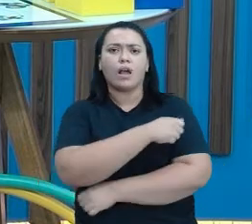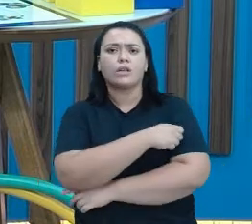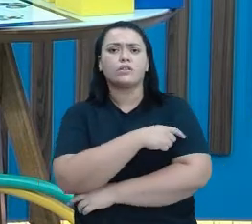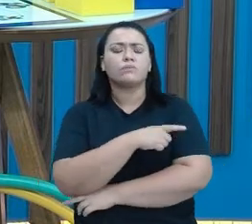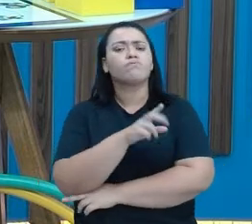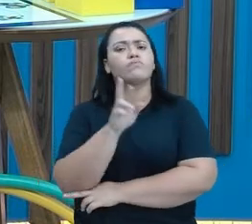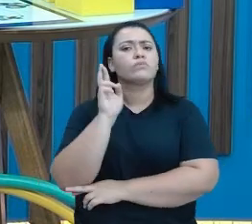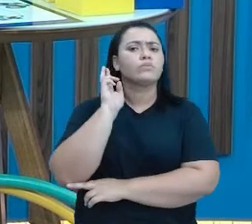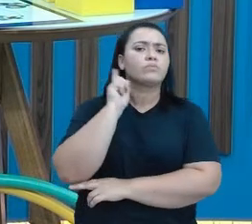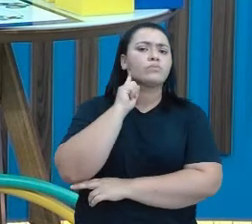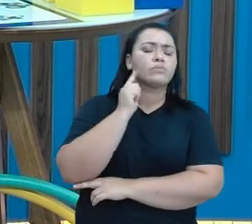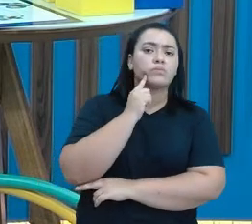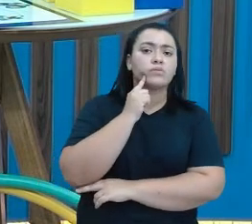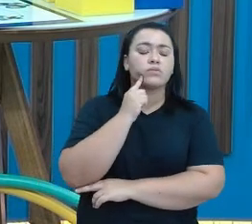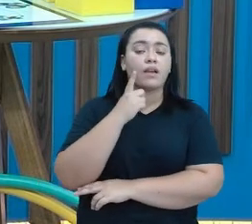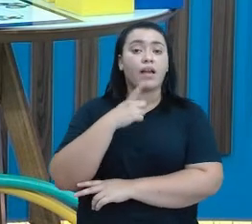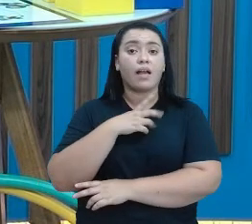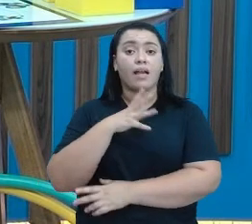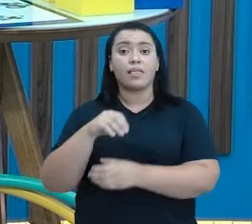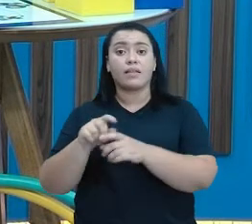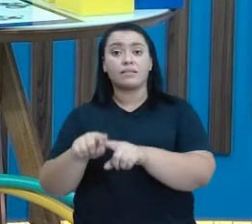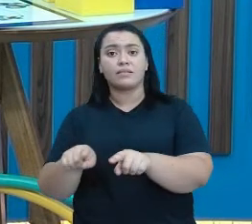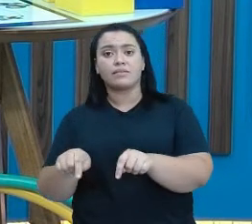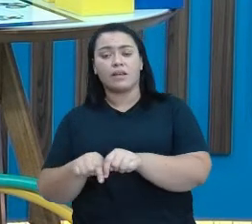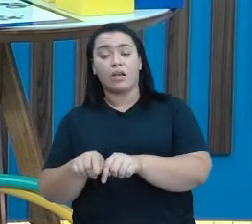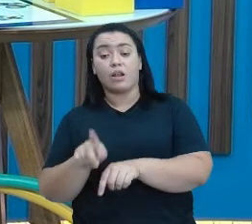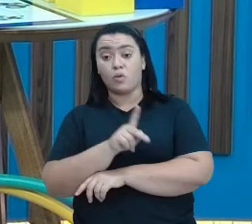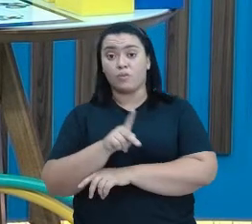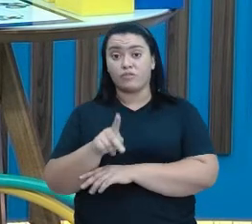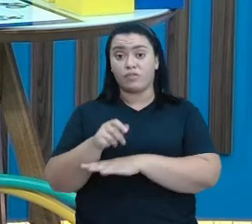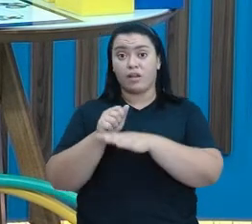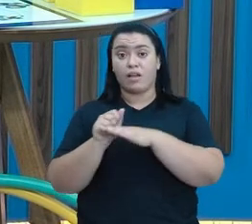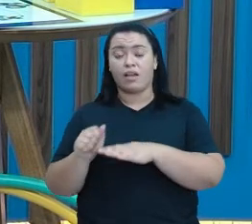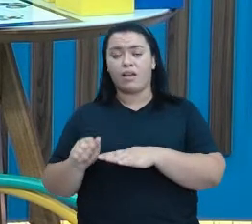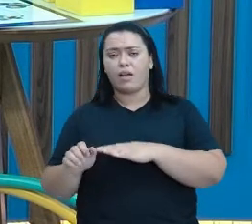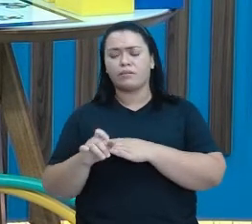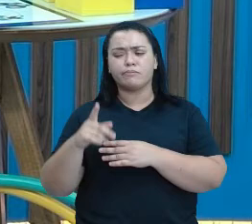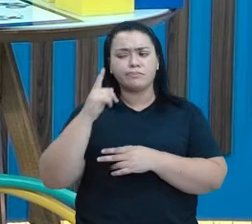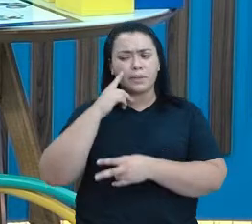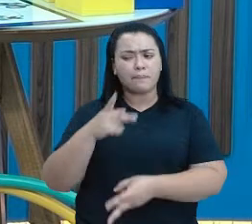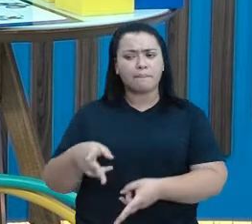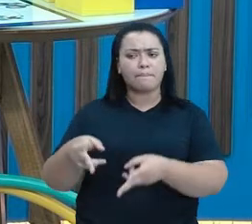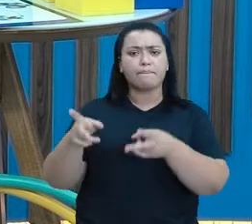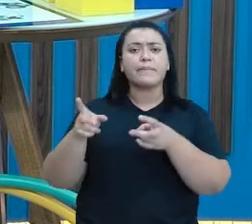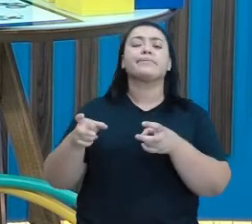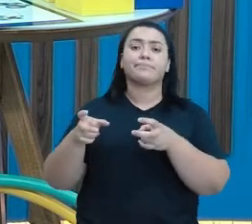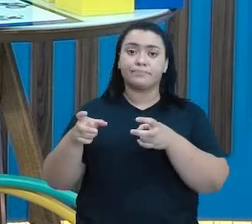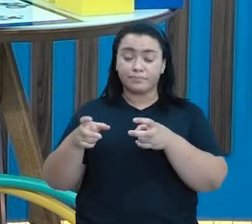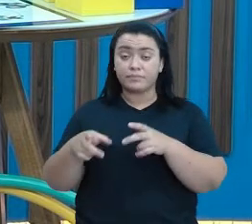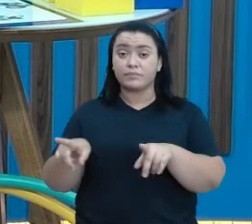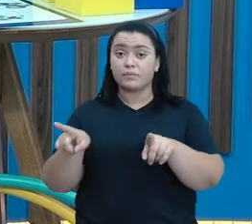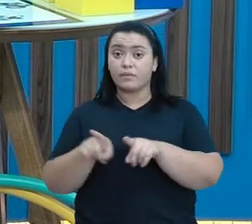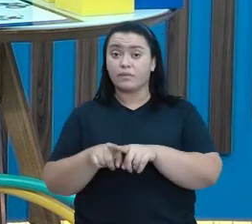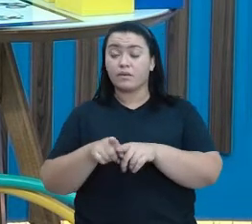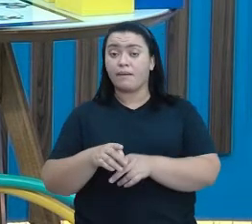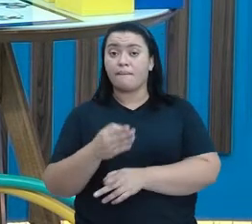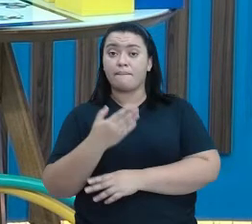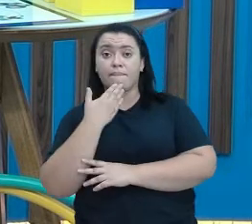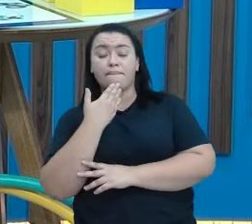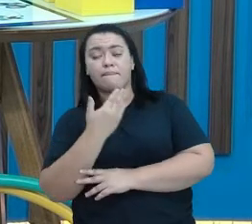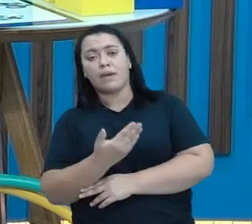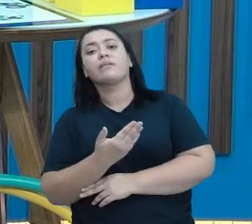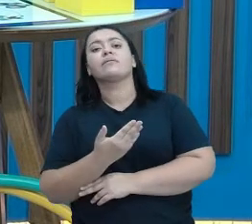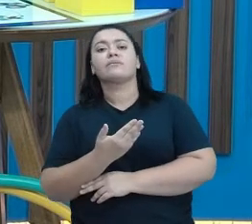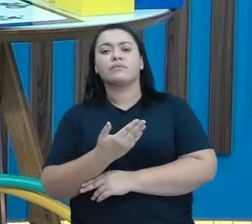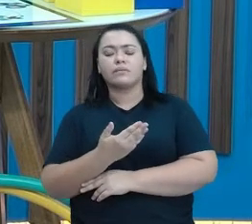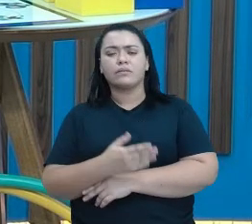surdo, numa sala regular, então o professor do AEE, ele identifica esse estudante e ele solicita, não